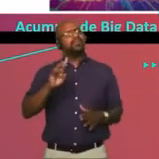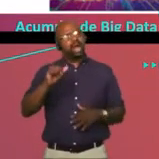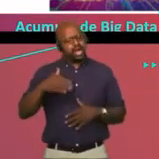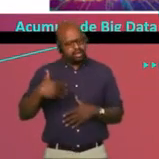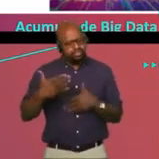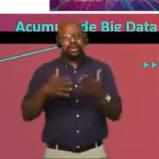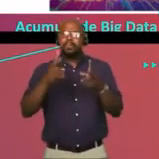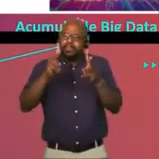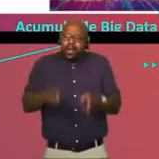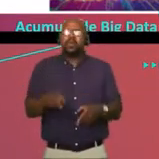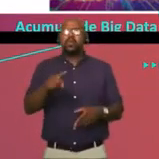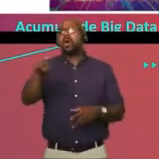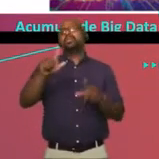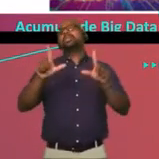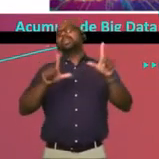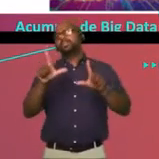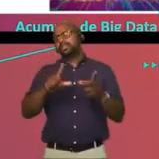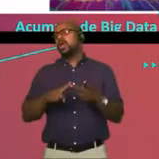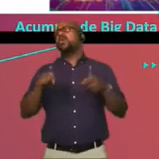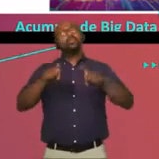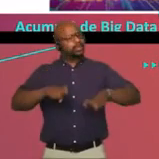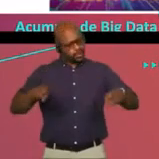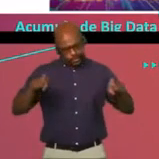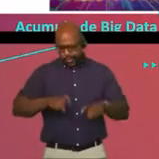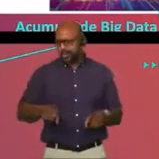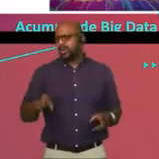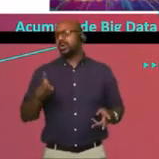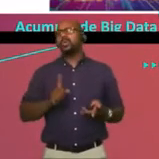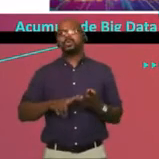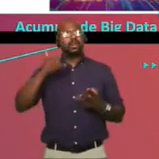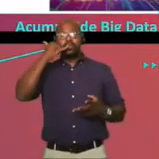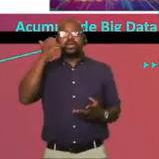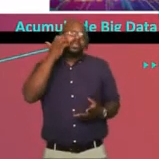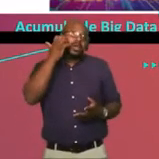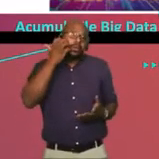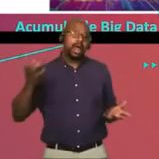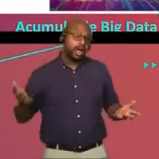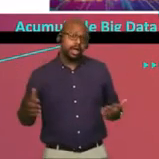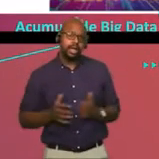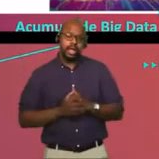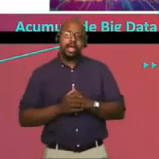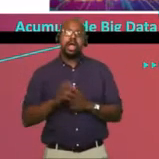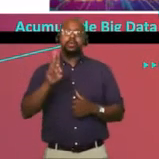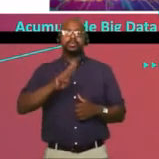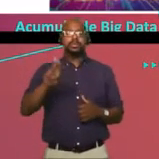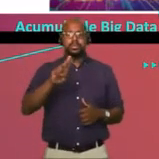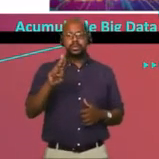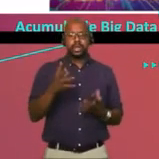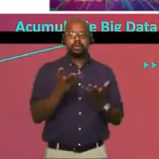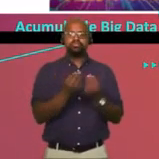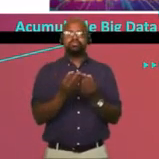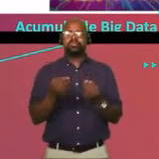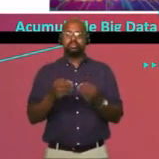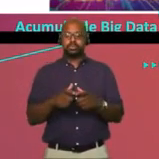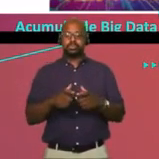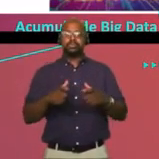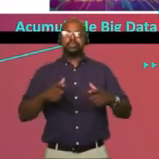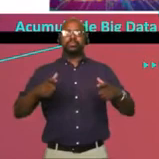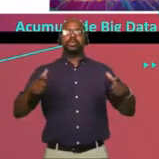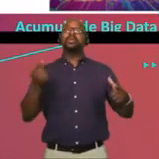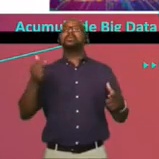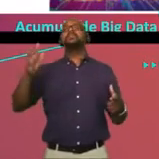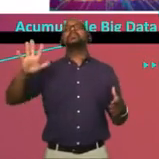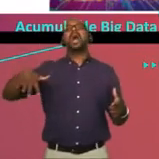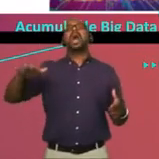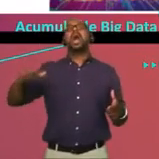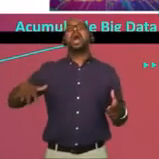aconteceu com ela mesma coisa aconteceu com a televisão computador com telefone celular a utilização de quantidades cada vez crescente vai